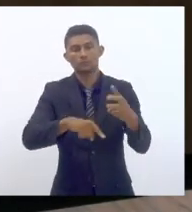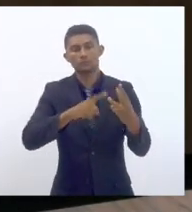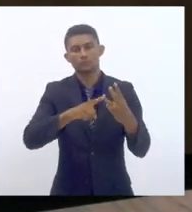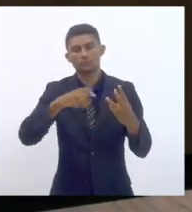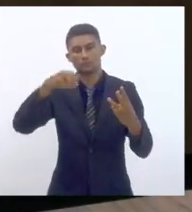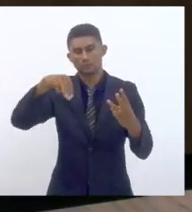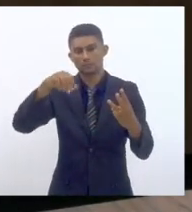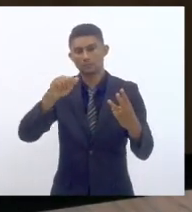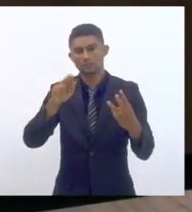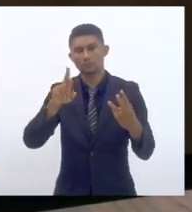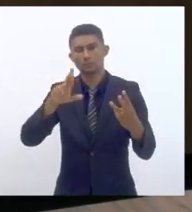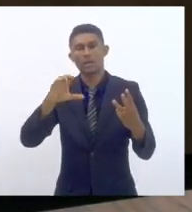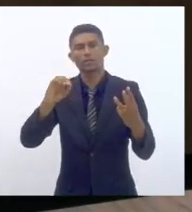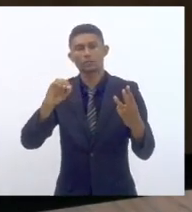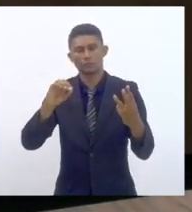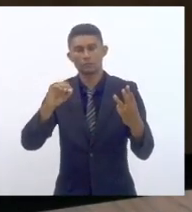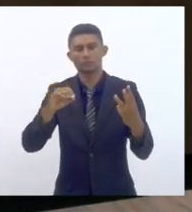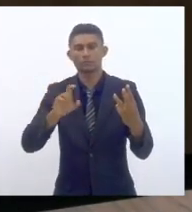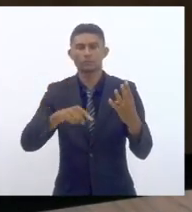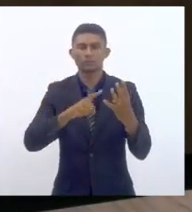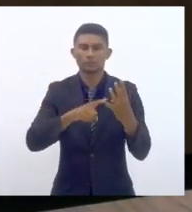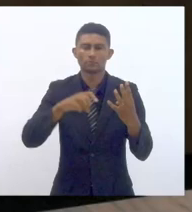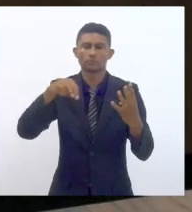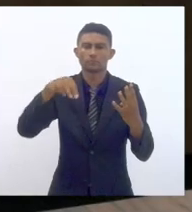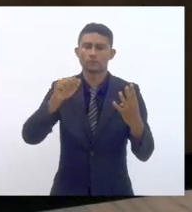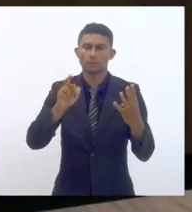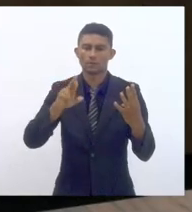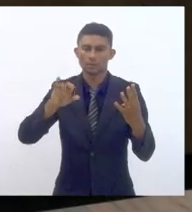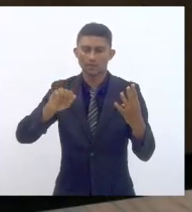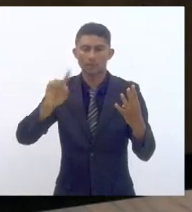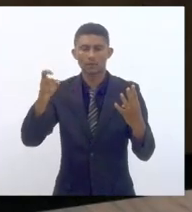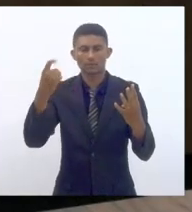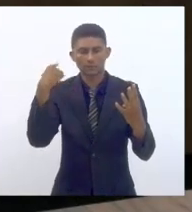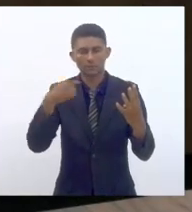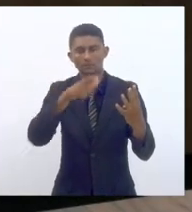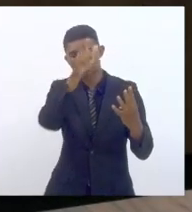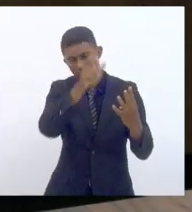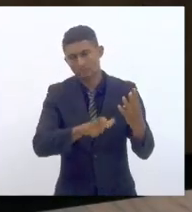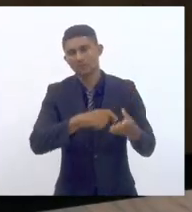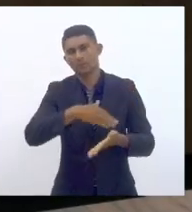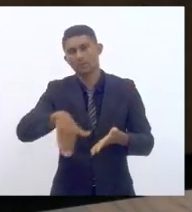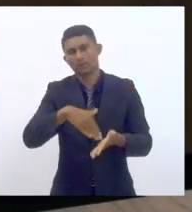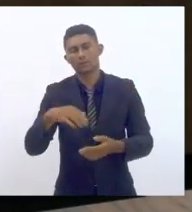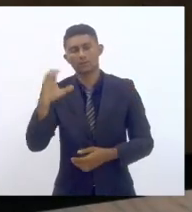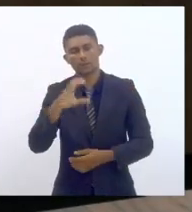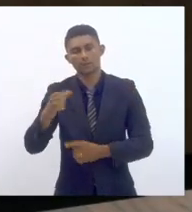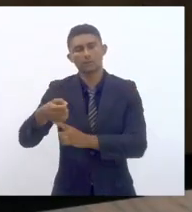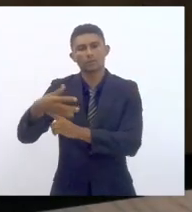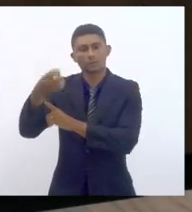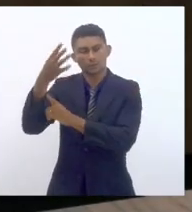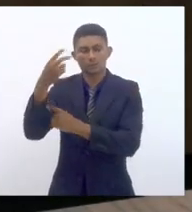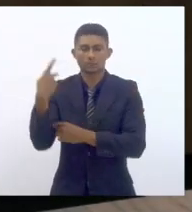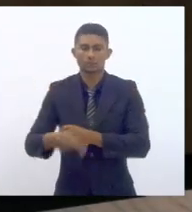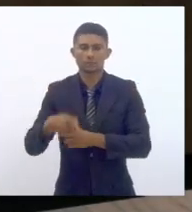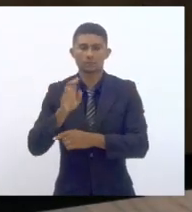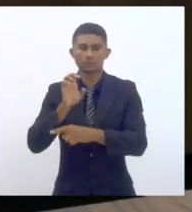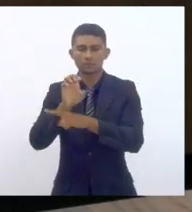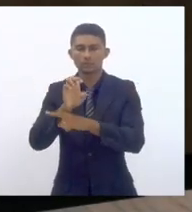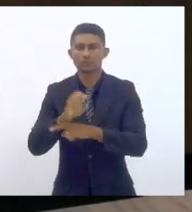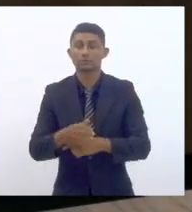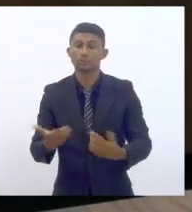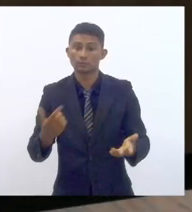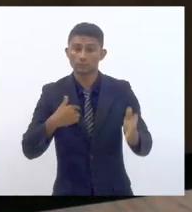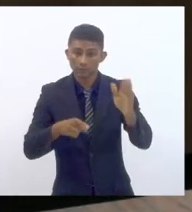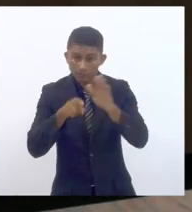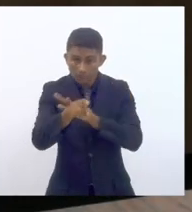enfim, Maria Isabel, que foi secretária de Souza, que foi secretária de Ciência e Tecnologia do Estado. E eu queria perguntar à